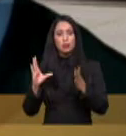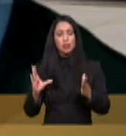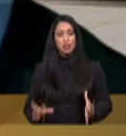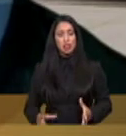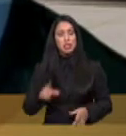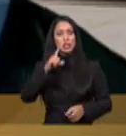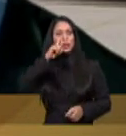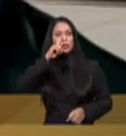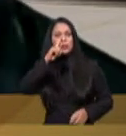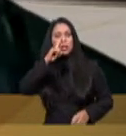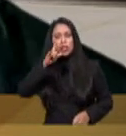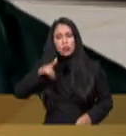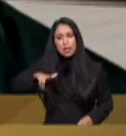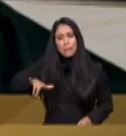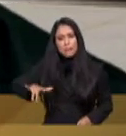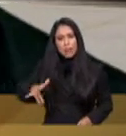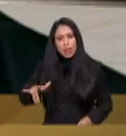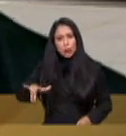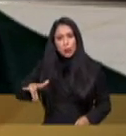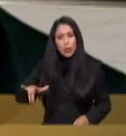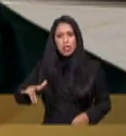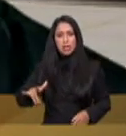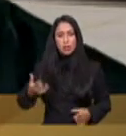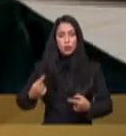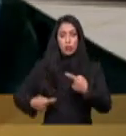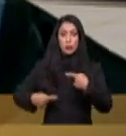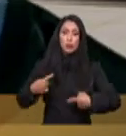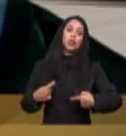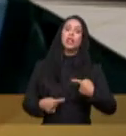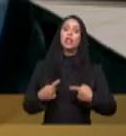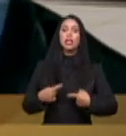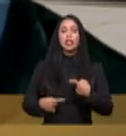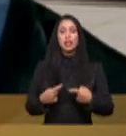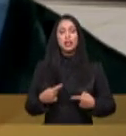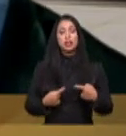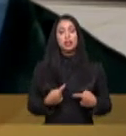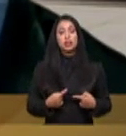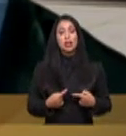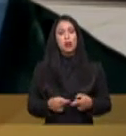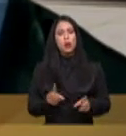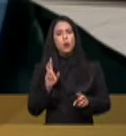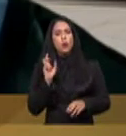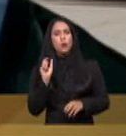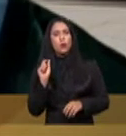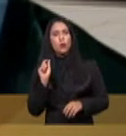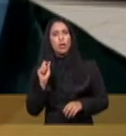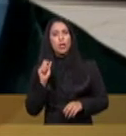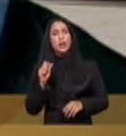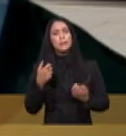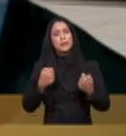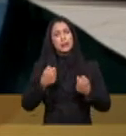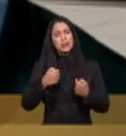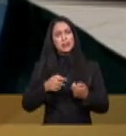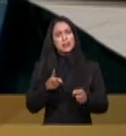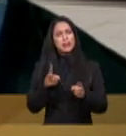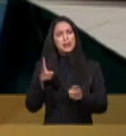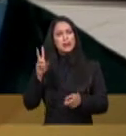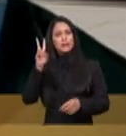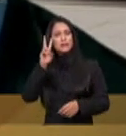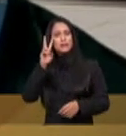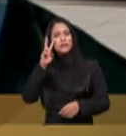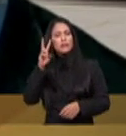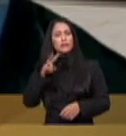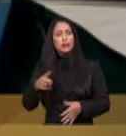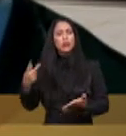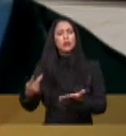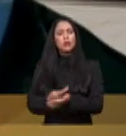da manipulação da política quântica requer perspectiva histórica, atenção à